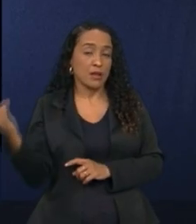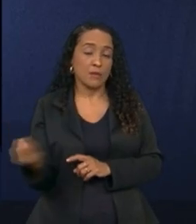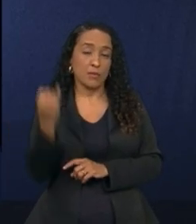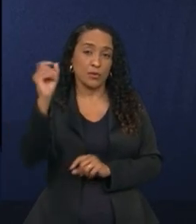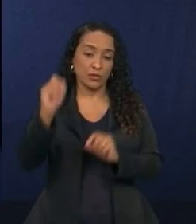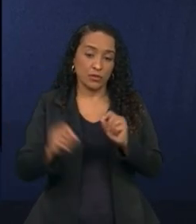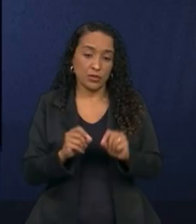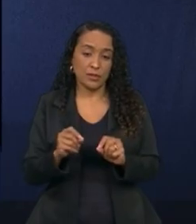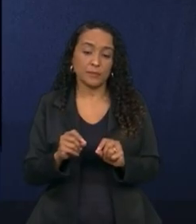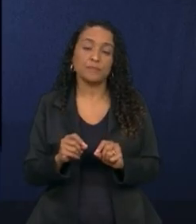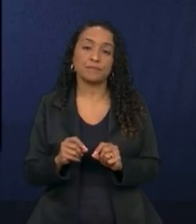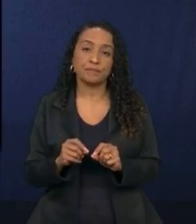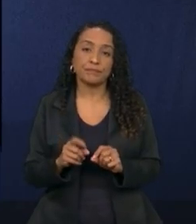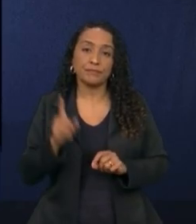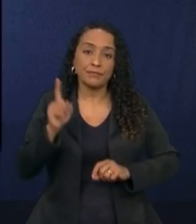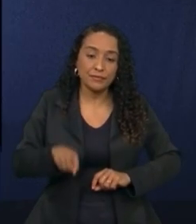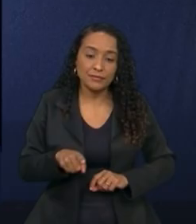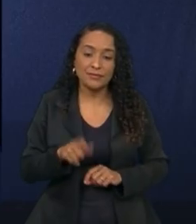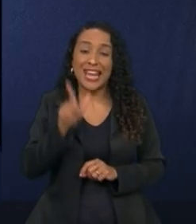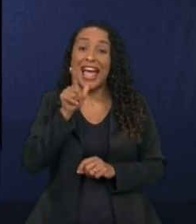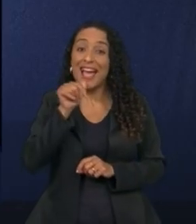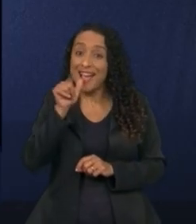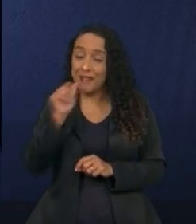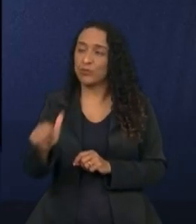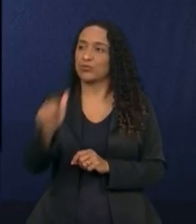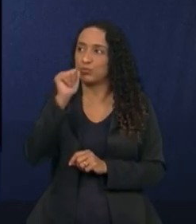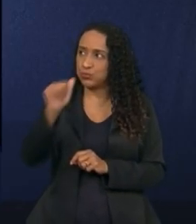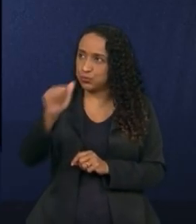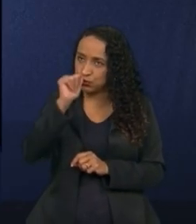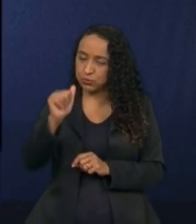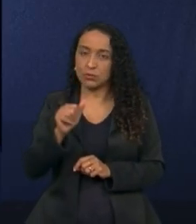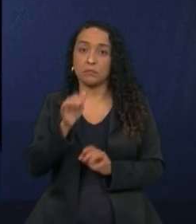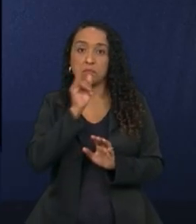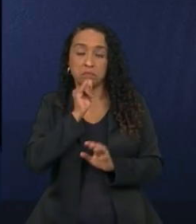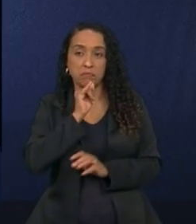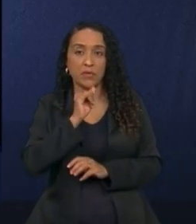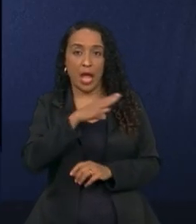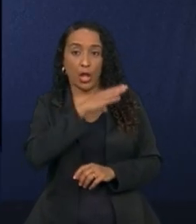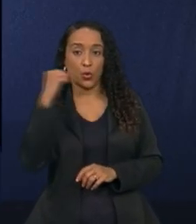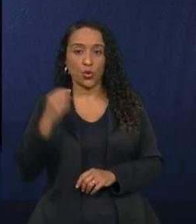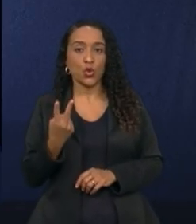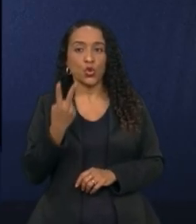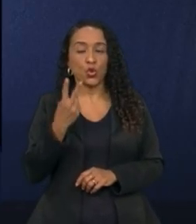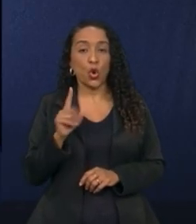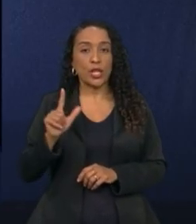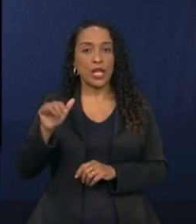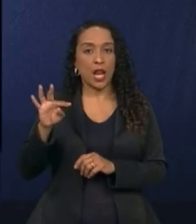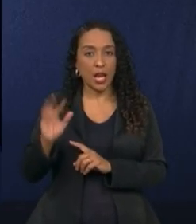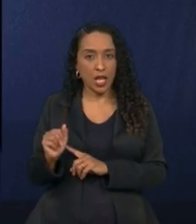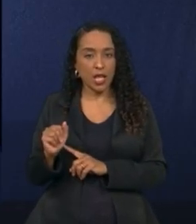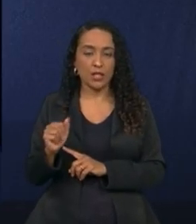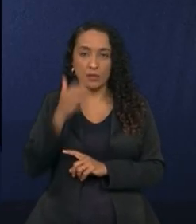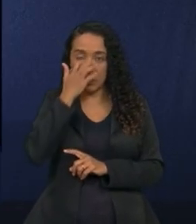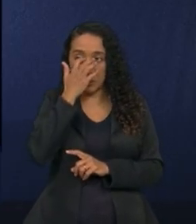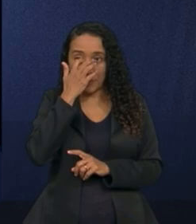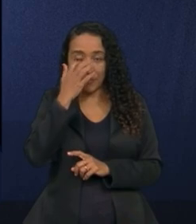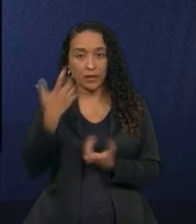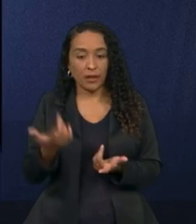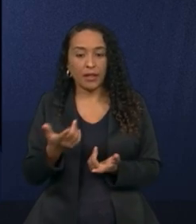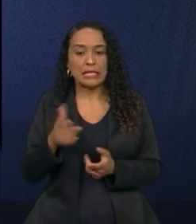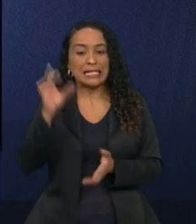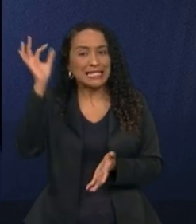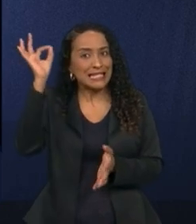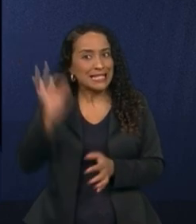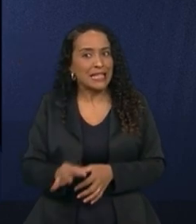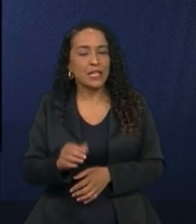importante, seja o consumo de água. Vamos pegar um adulto, 2,5 litros a 3 litros, colocando ali para ele ter